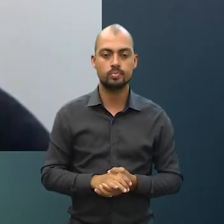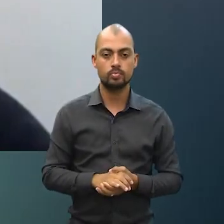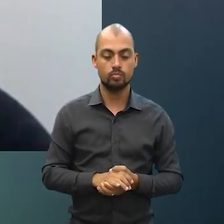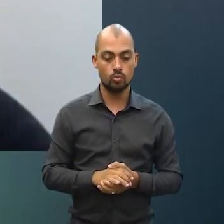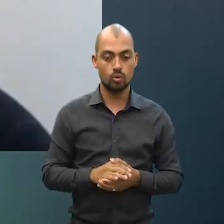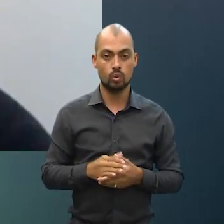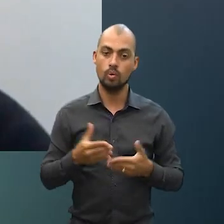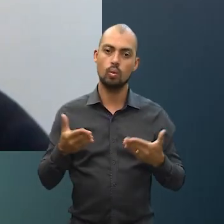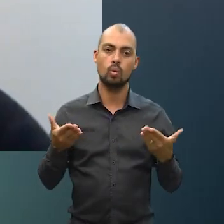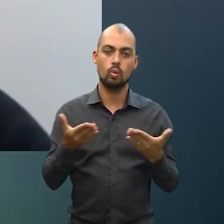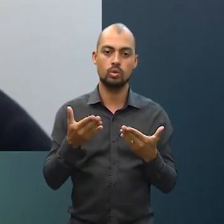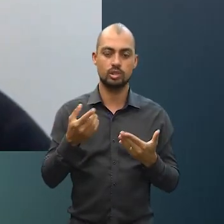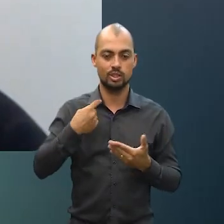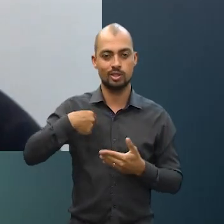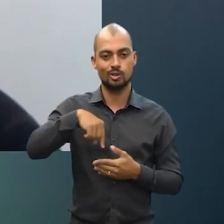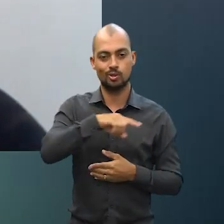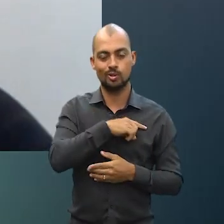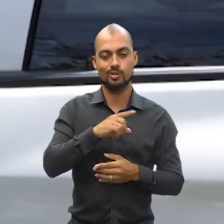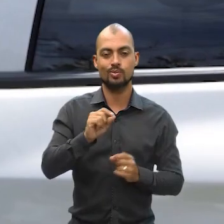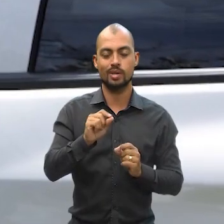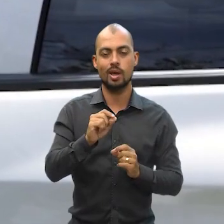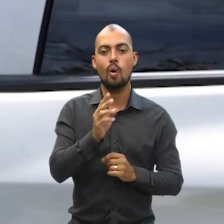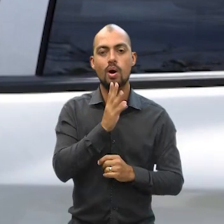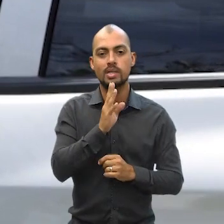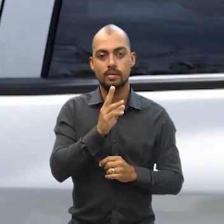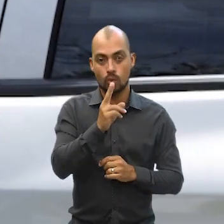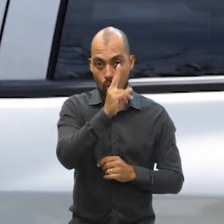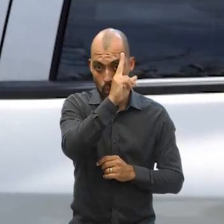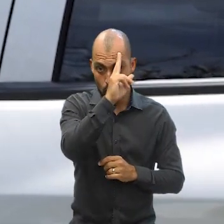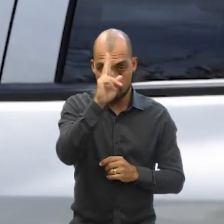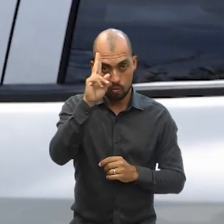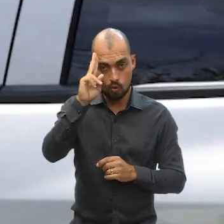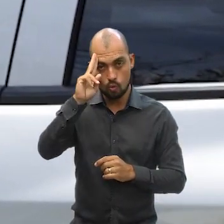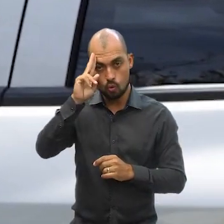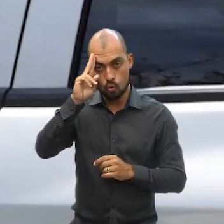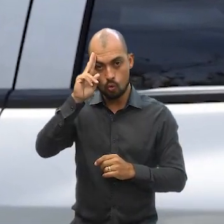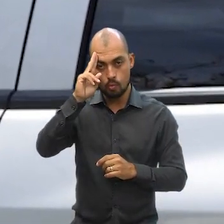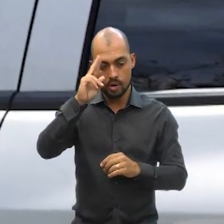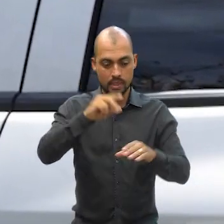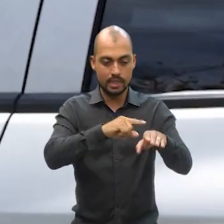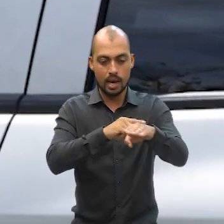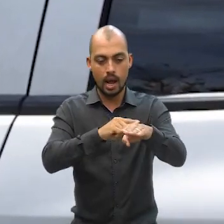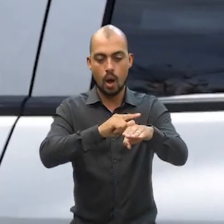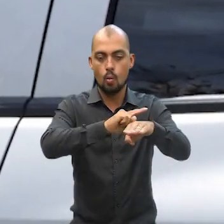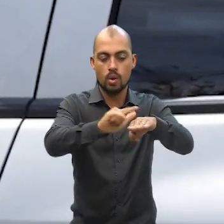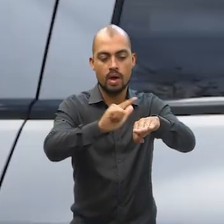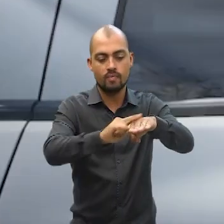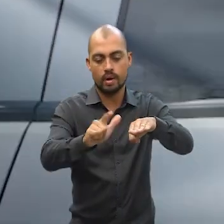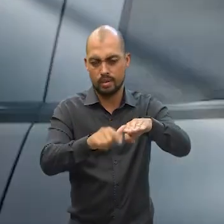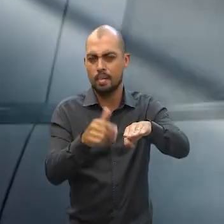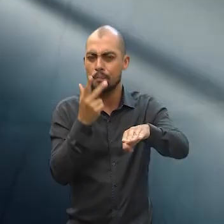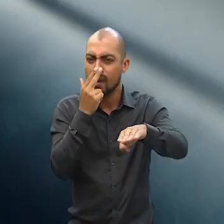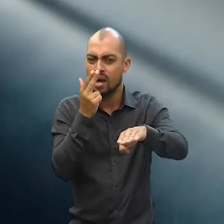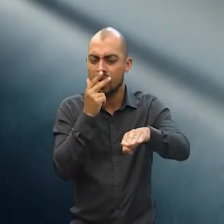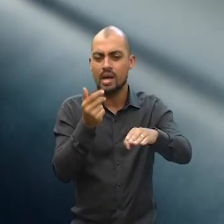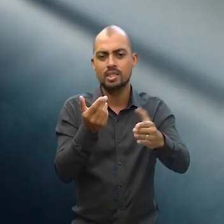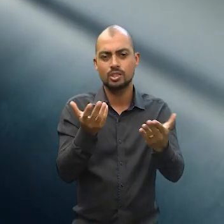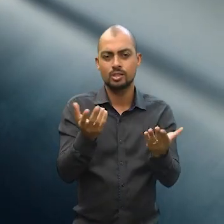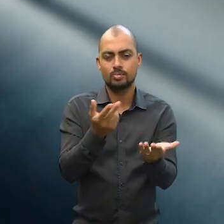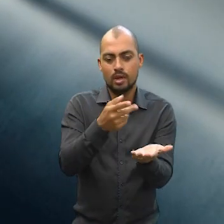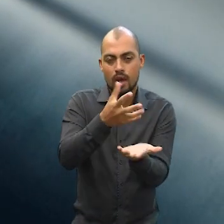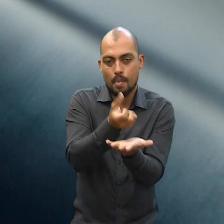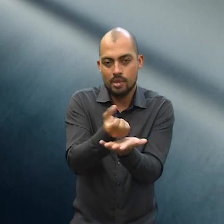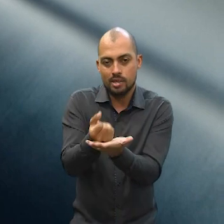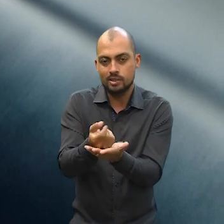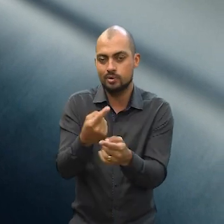somos conhecidos como o Uber do Lava Jato, né? Porque é um serviço bem similar ao processo que acontece hoje